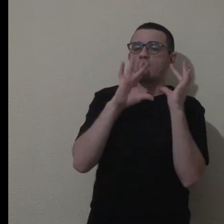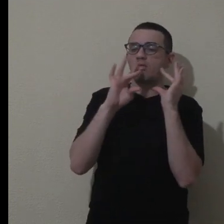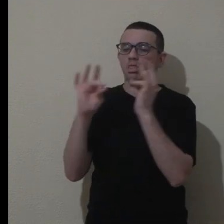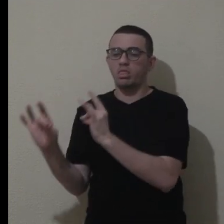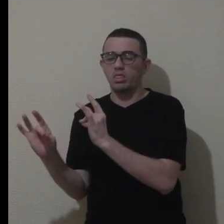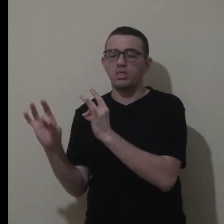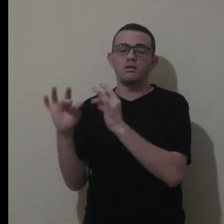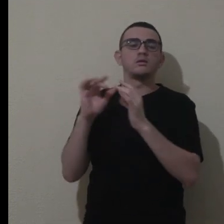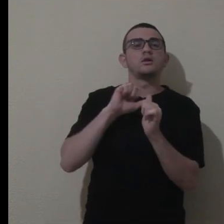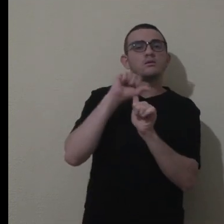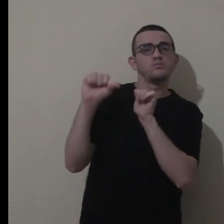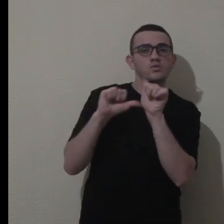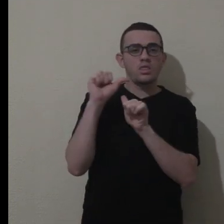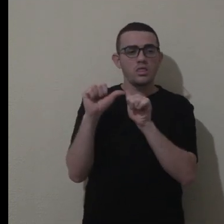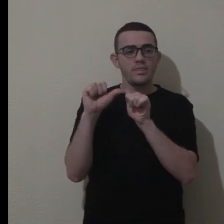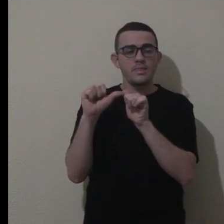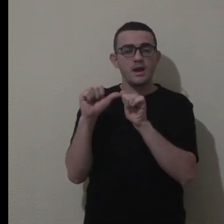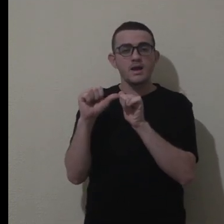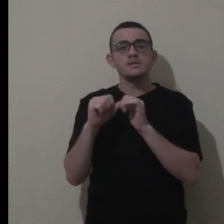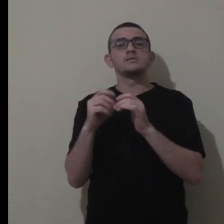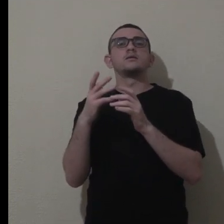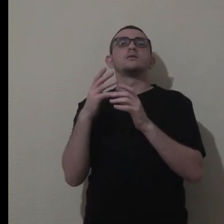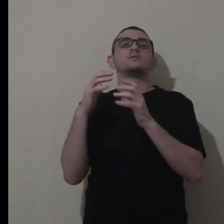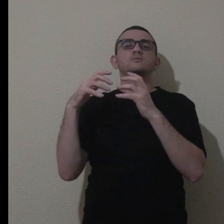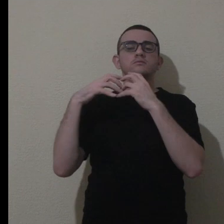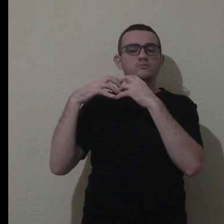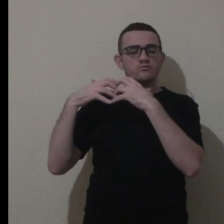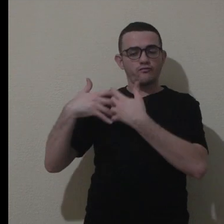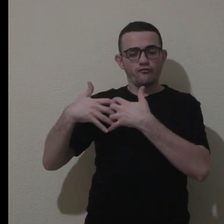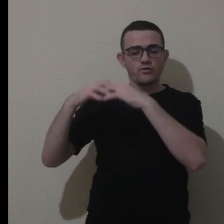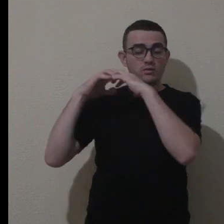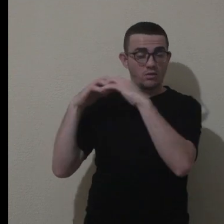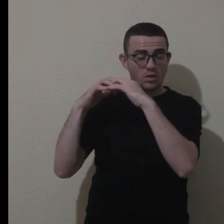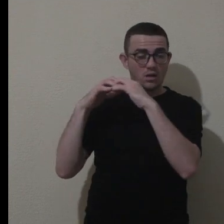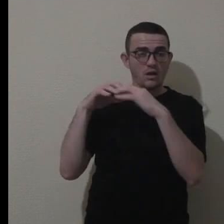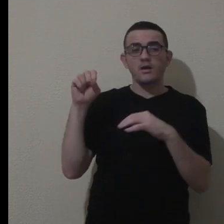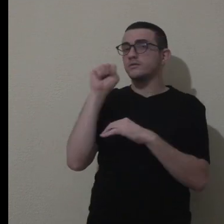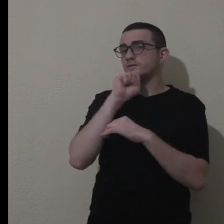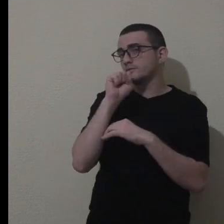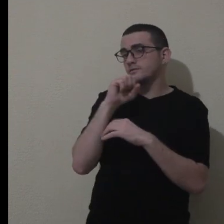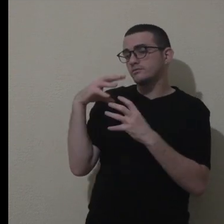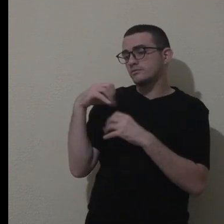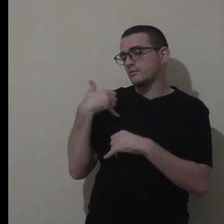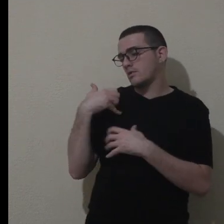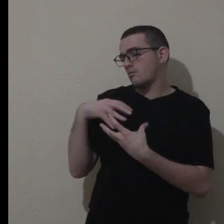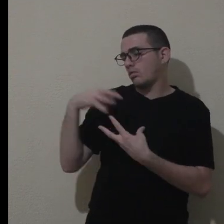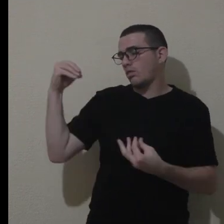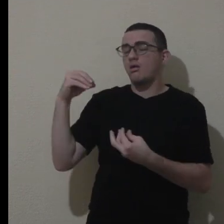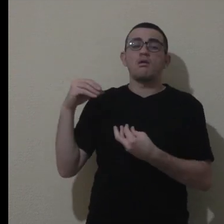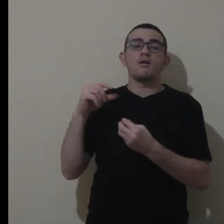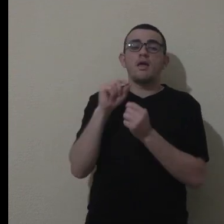cognitivo, o declínio, né, a alteração de substância branca em idosos, ela é